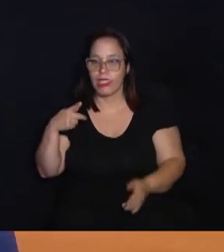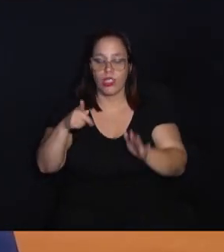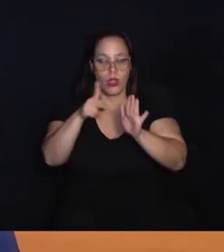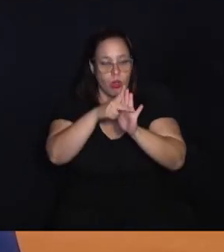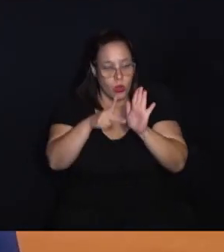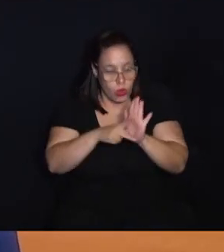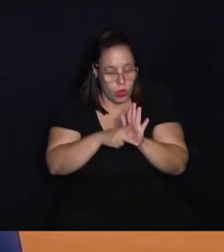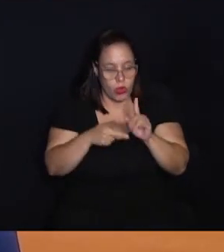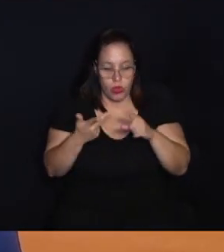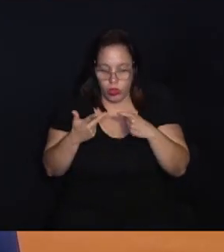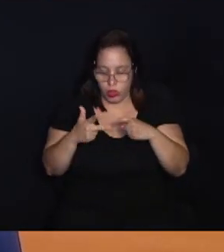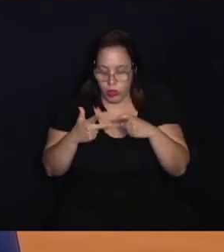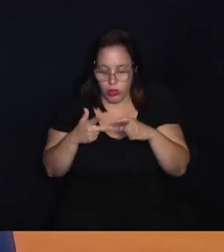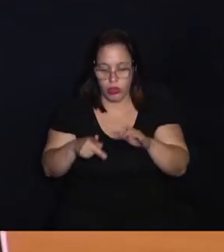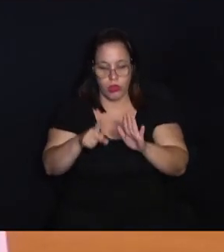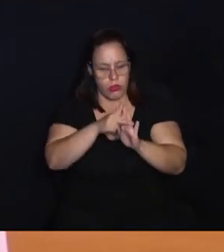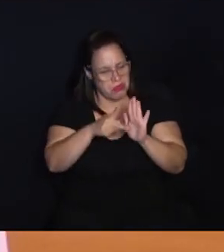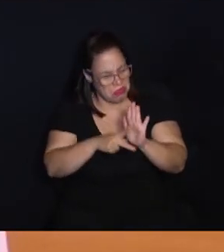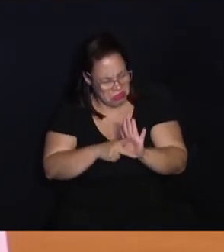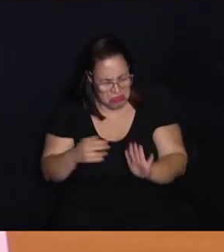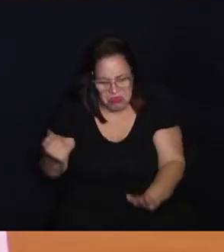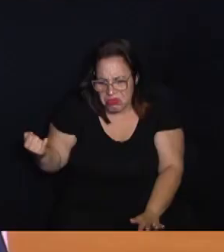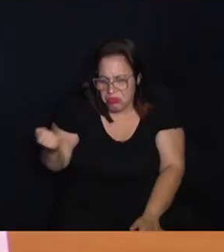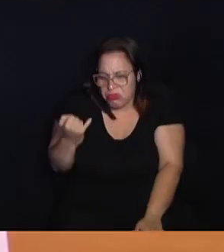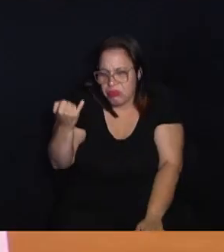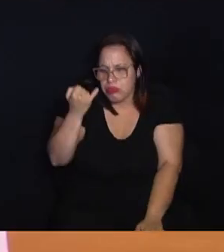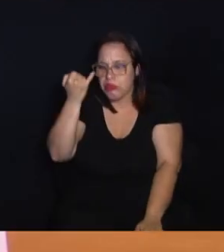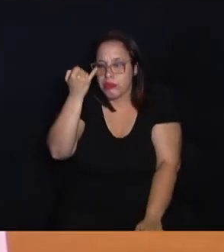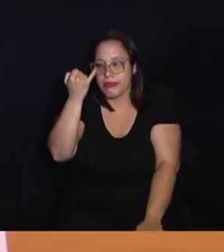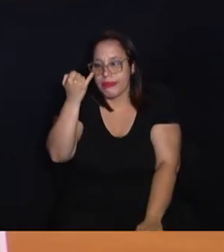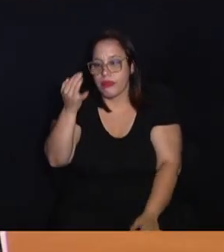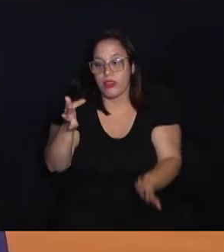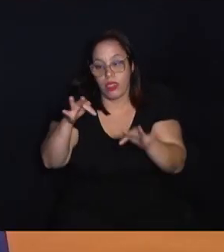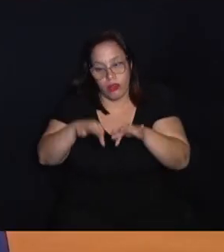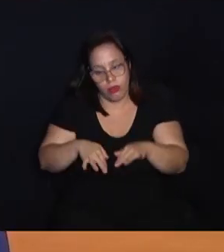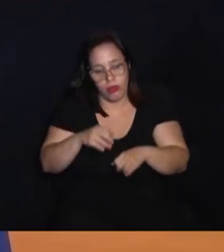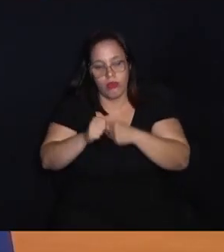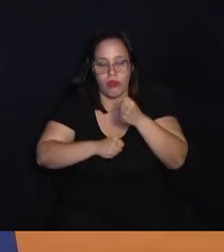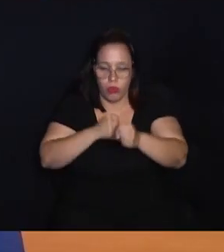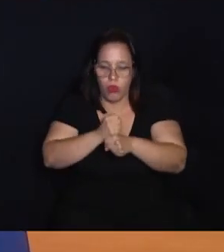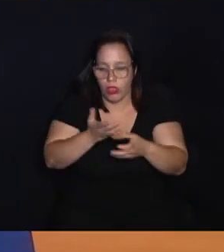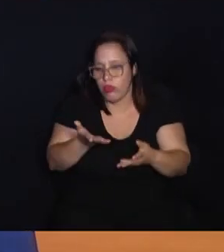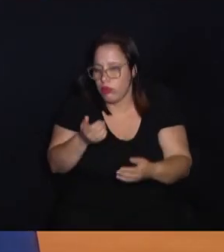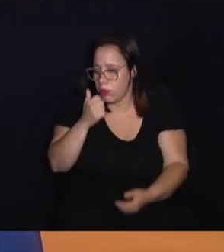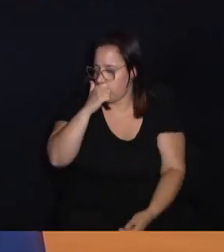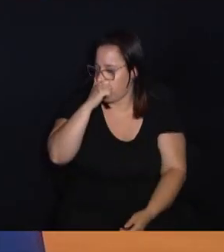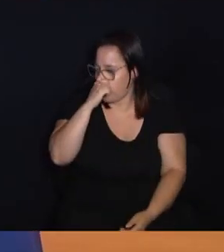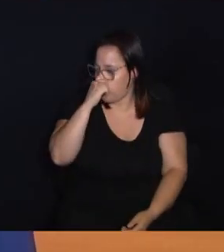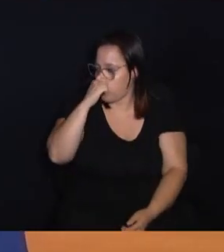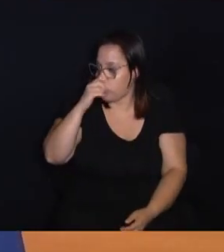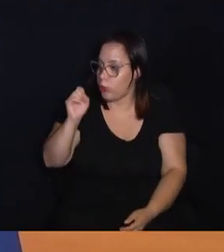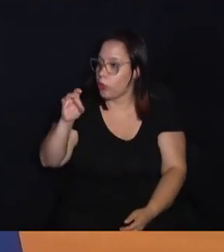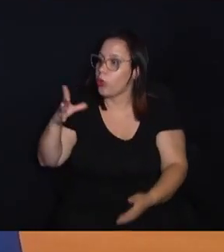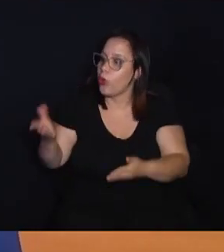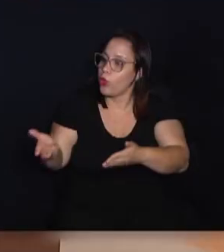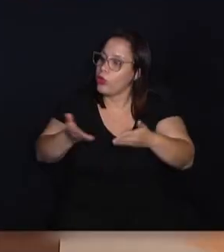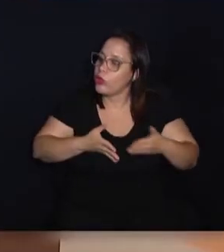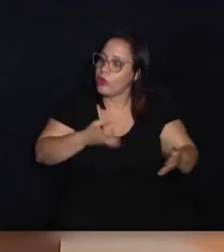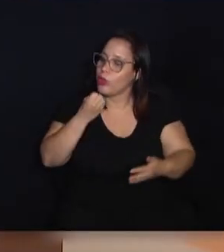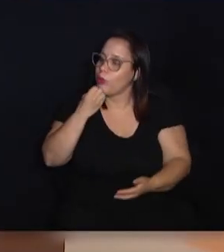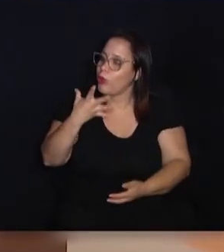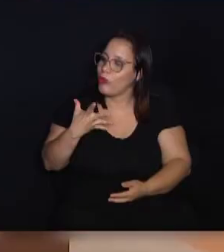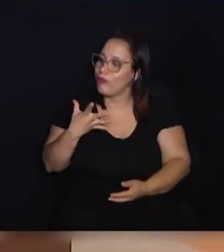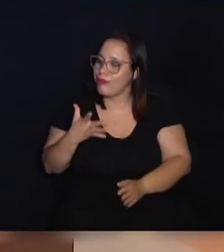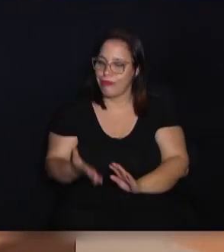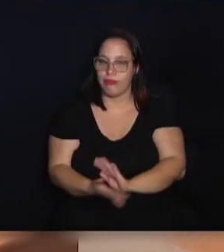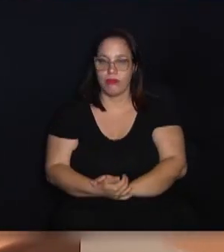do Executivo, projetos importantes, que inclusive está sendo finalizado agora o ano, e só trouxe benefícios para a cidade.